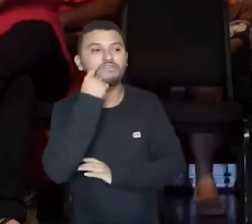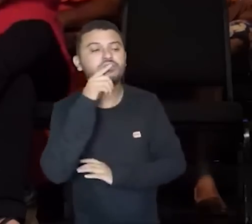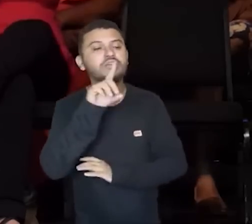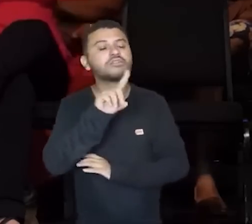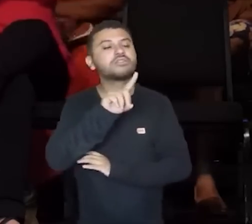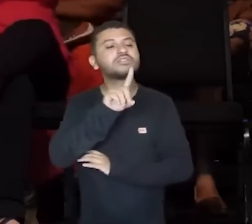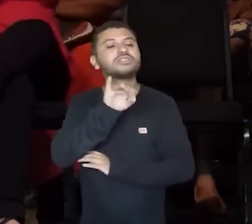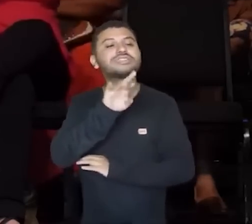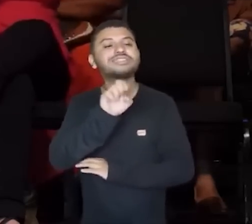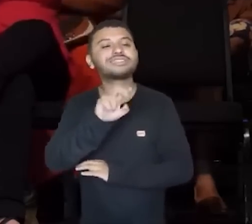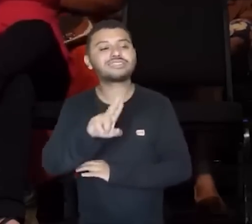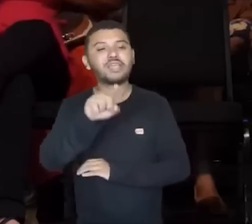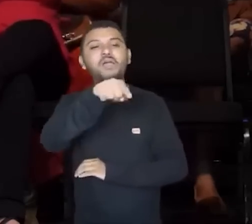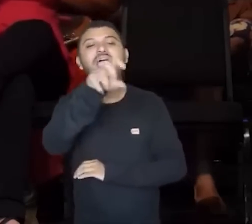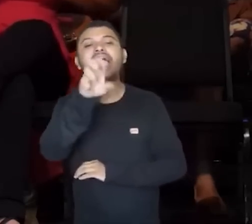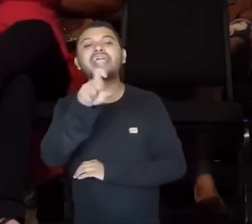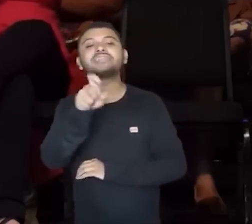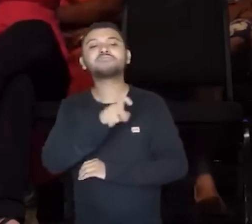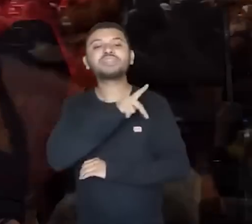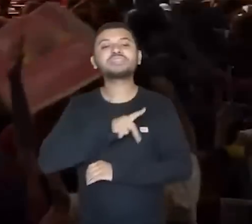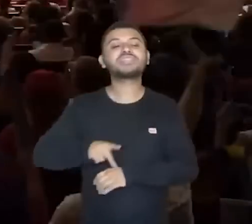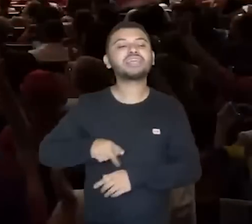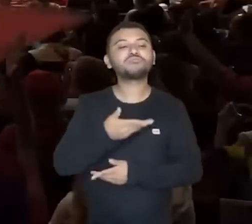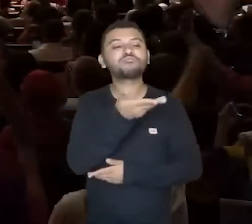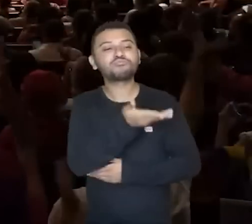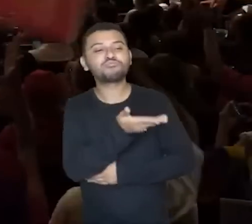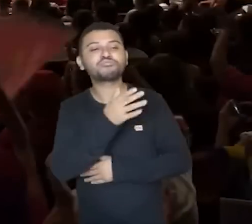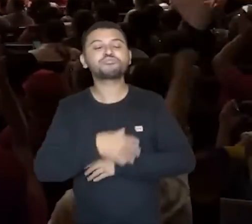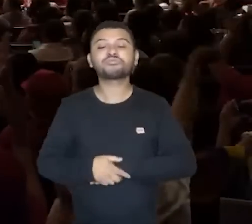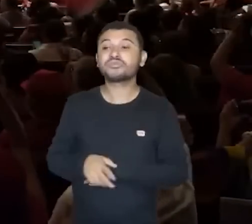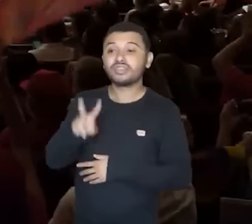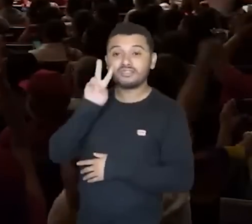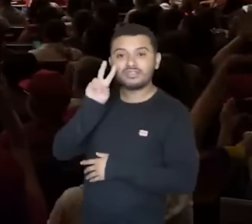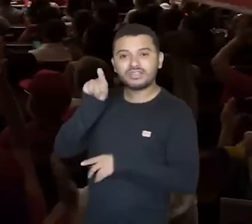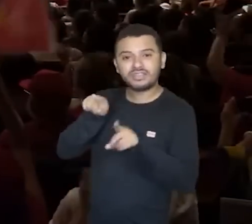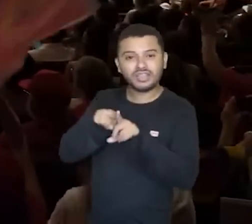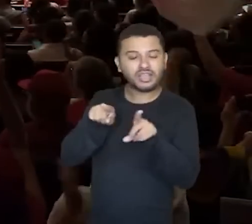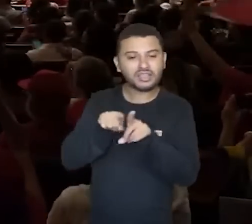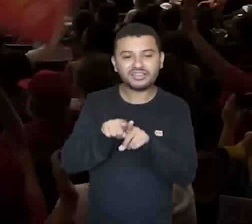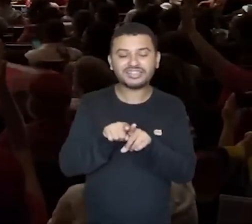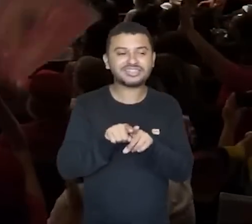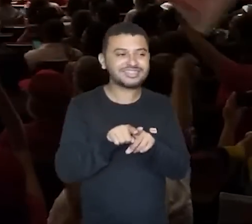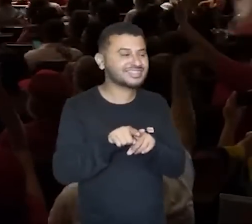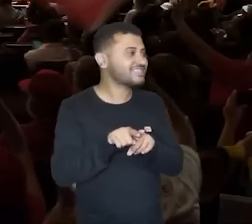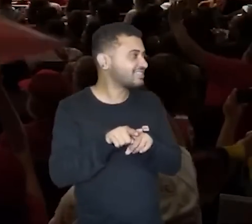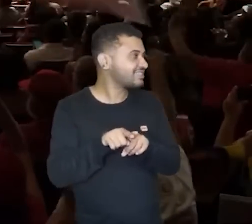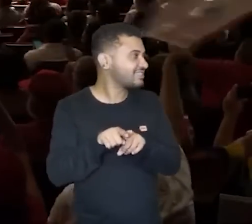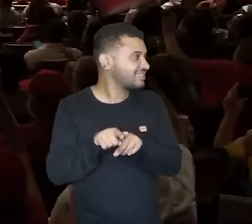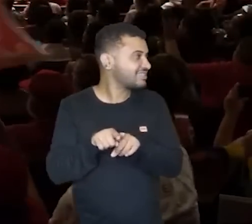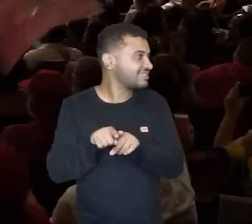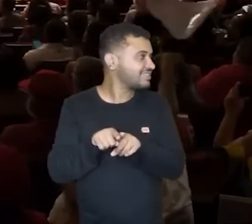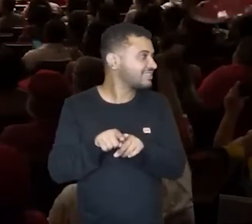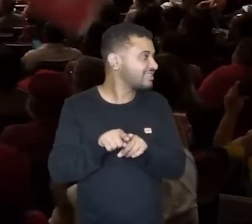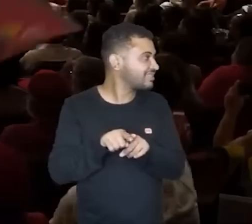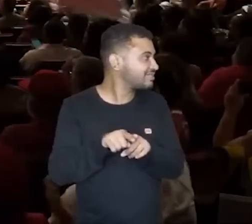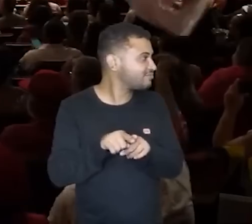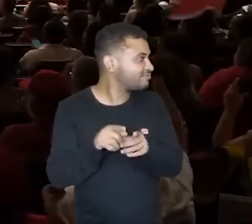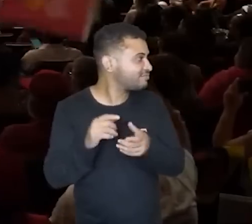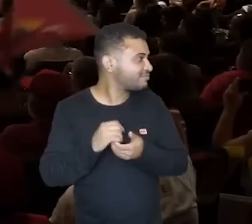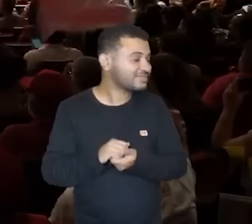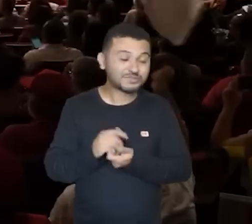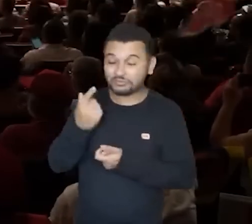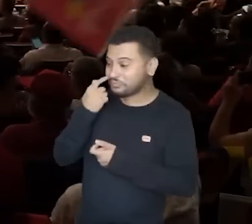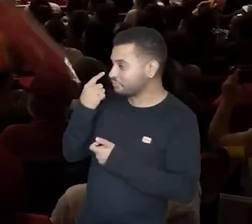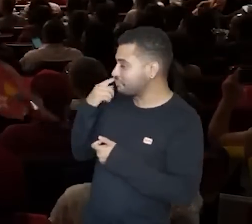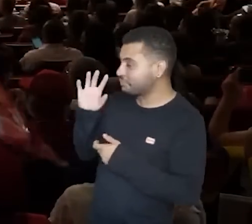nosso ex-presidente. Não sei se tem mais algum ex-presidente.